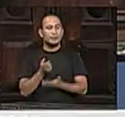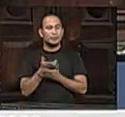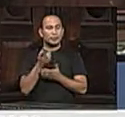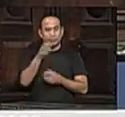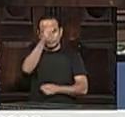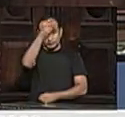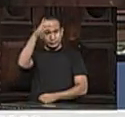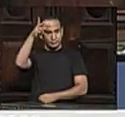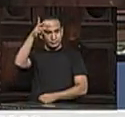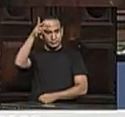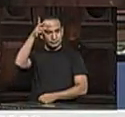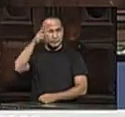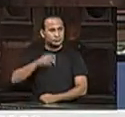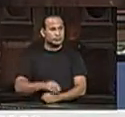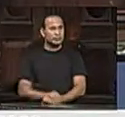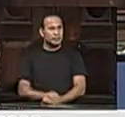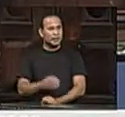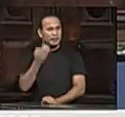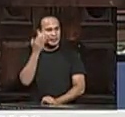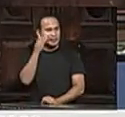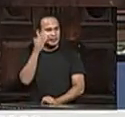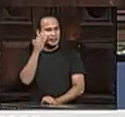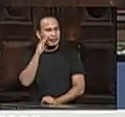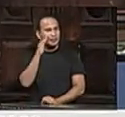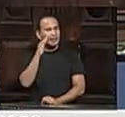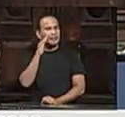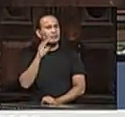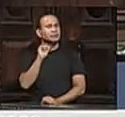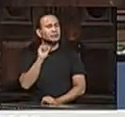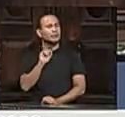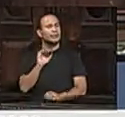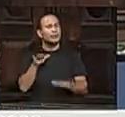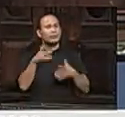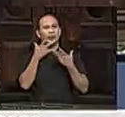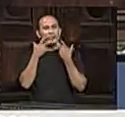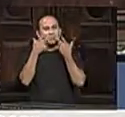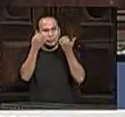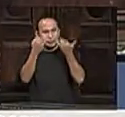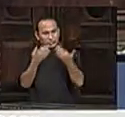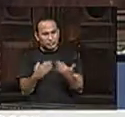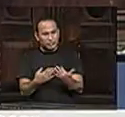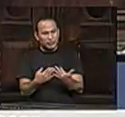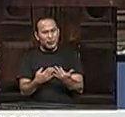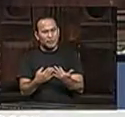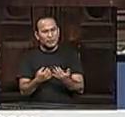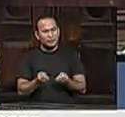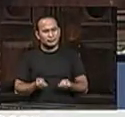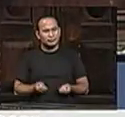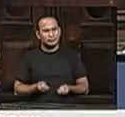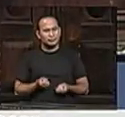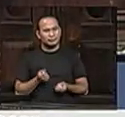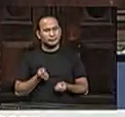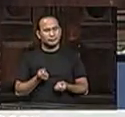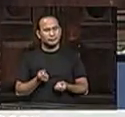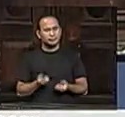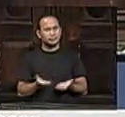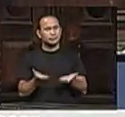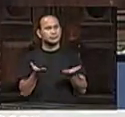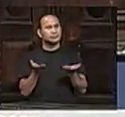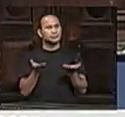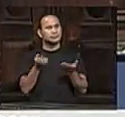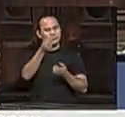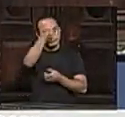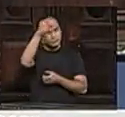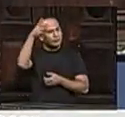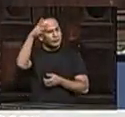Entendemos que toda a literatura que fala de despesas públicas aponta que a mesma é